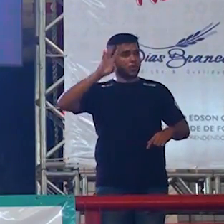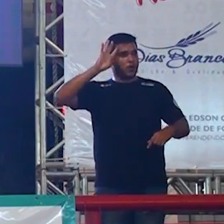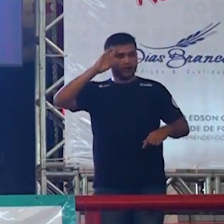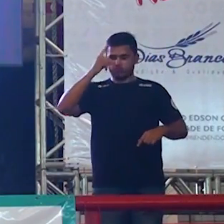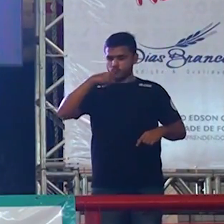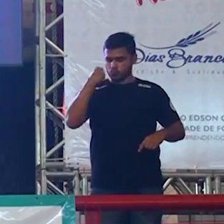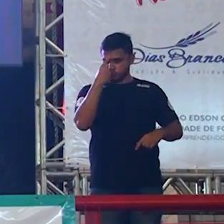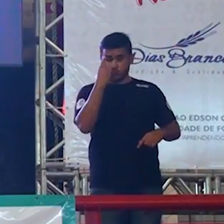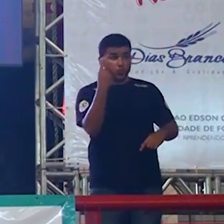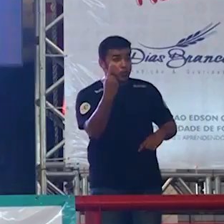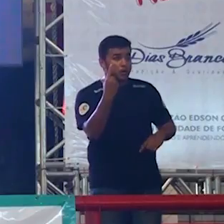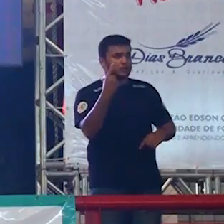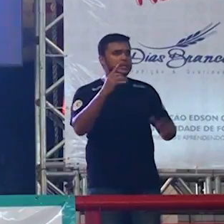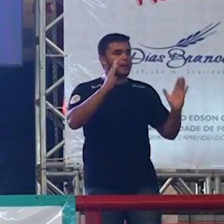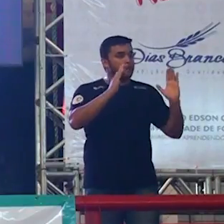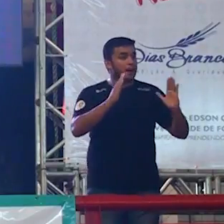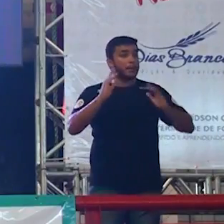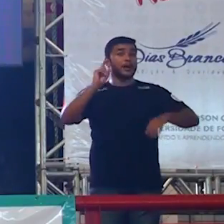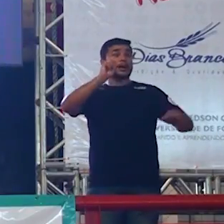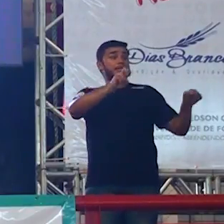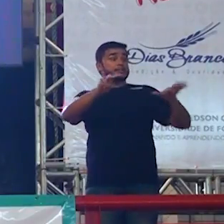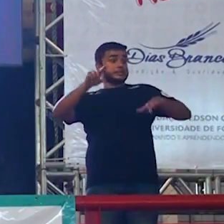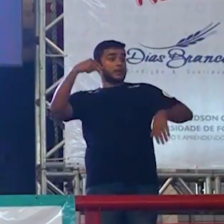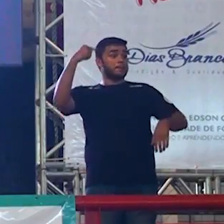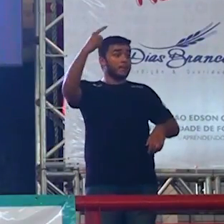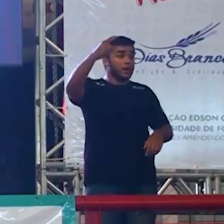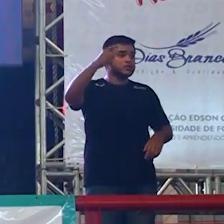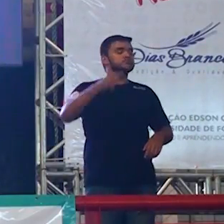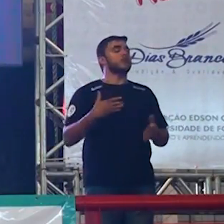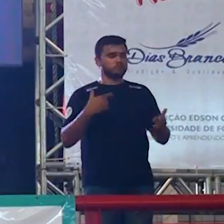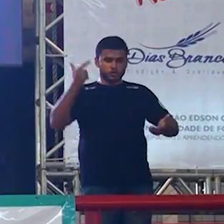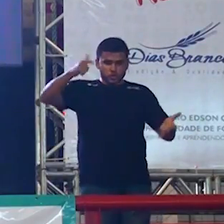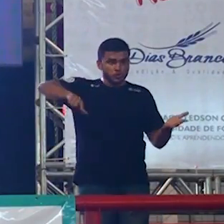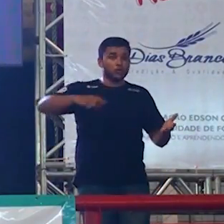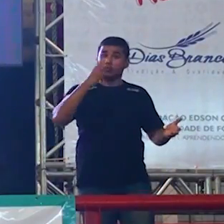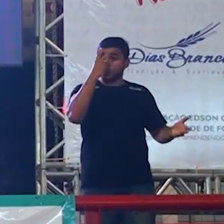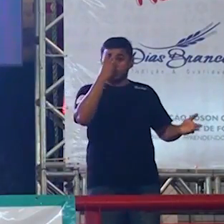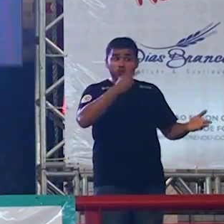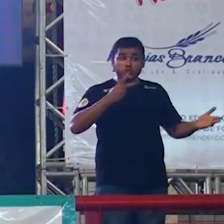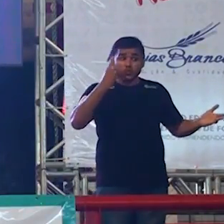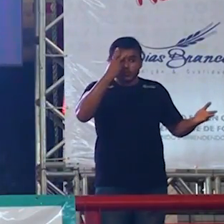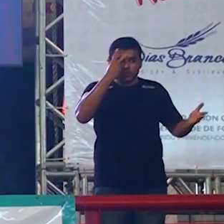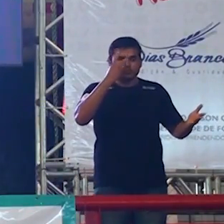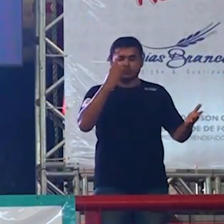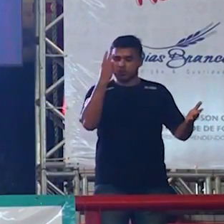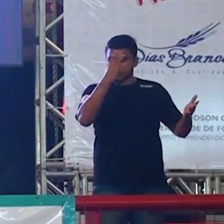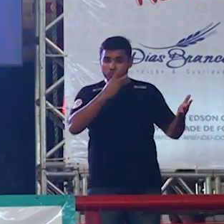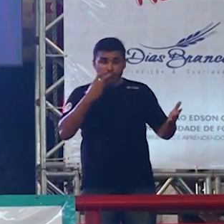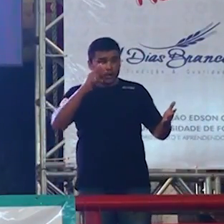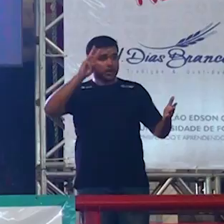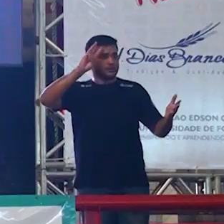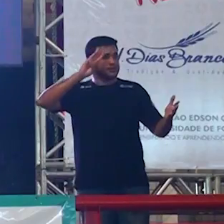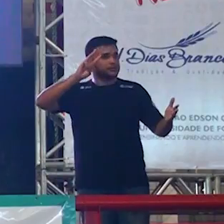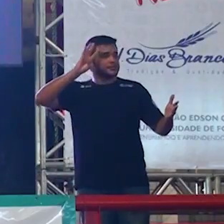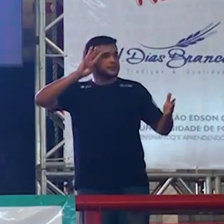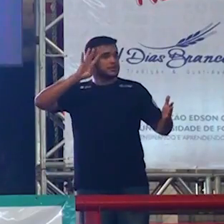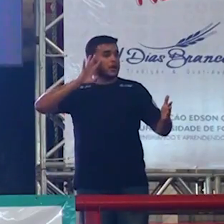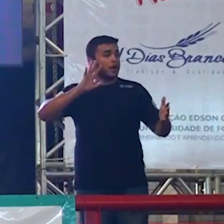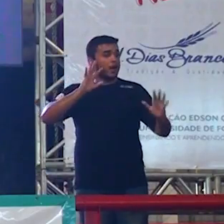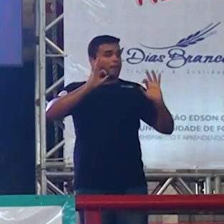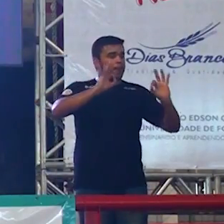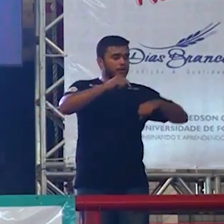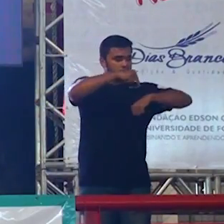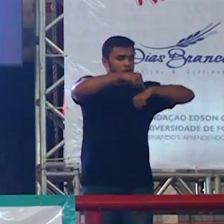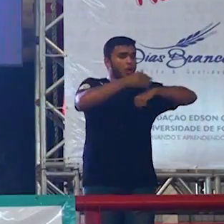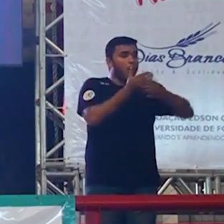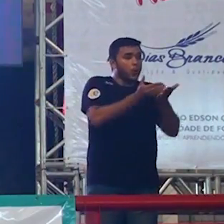vai estar aqui no meu caderno os horários que eu vou começar e os horários que eu vou terminar. Tem que ser